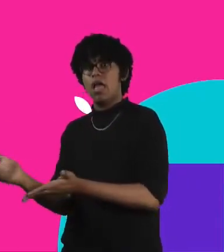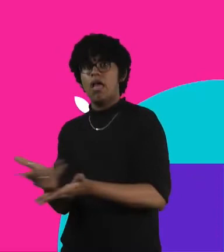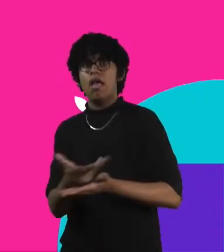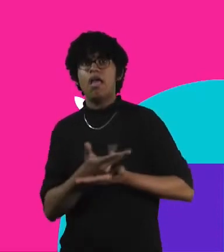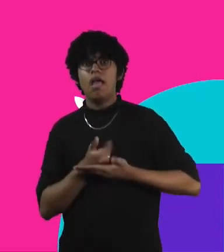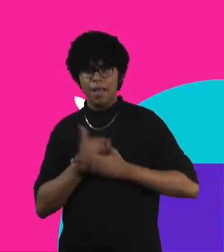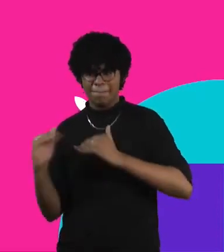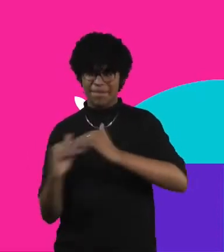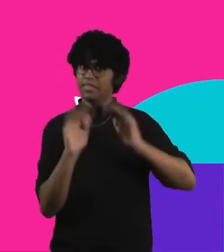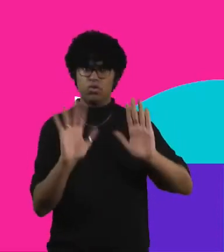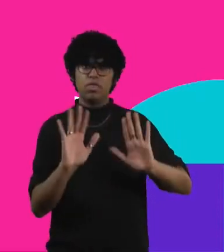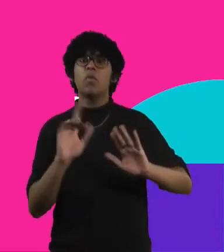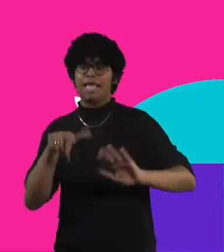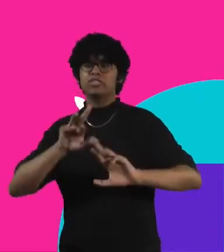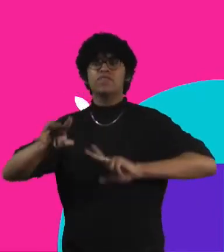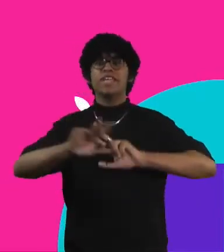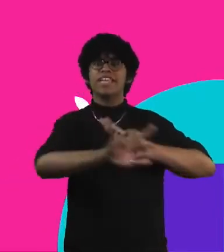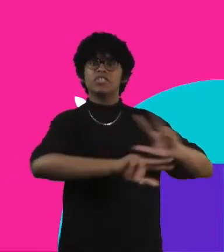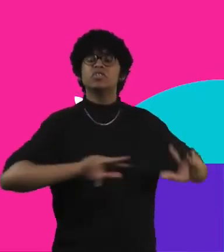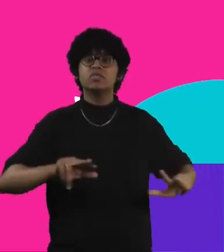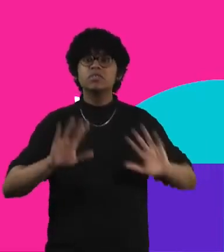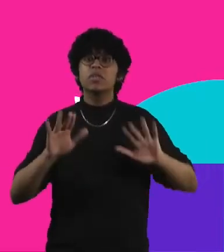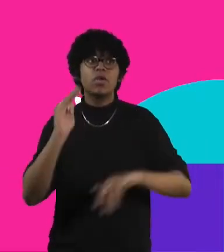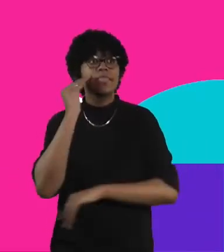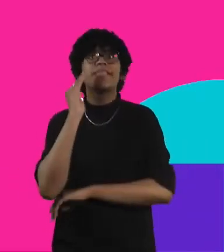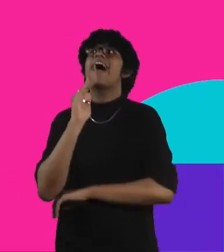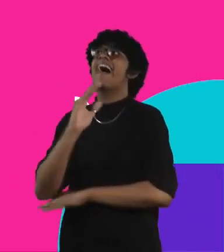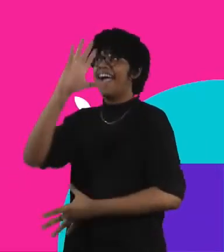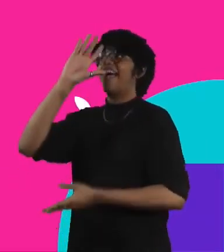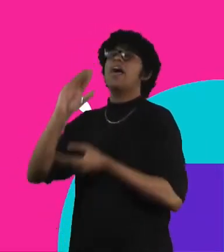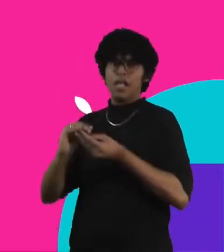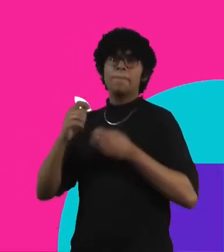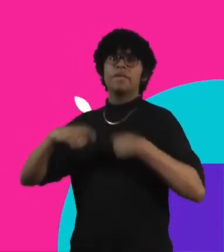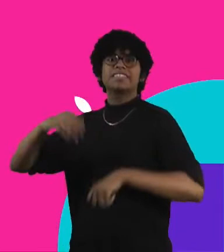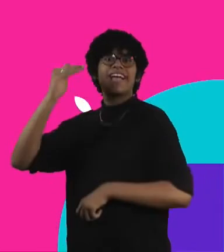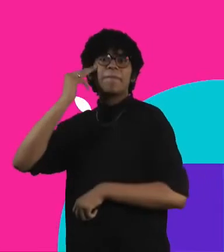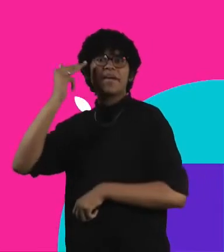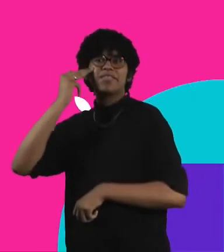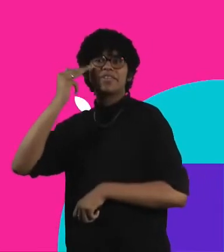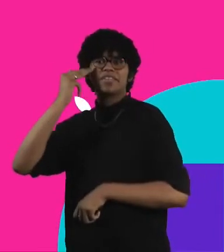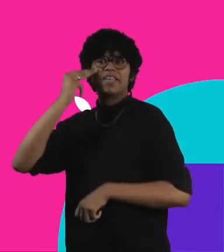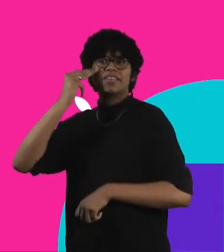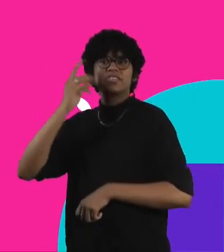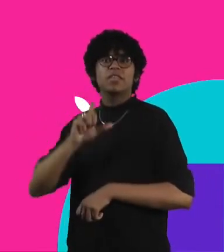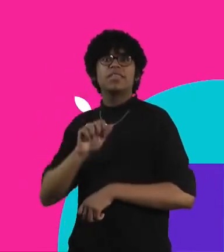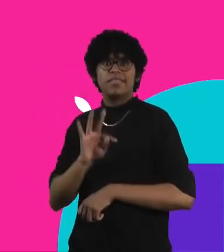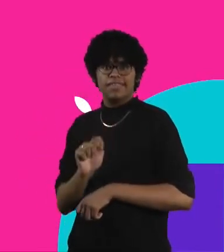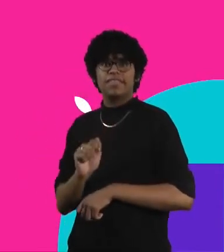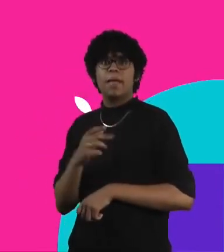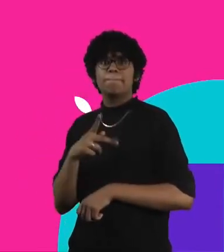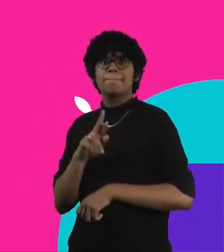e de diferentes sistemas, e a gente entendeu então que precisaria passar por uma maturidade de data proficient, ou seja, a